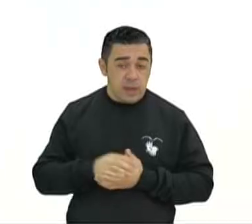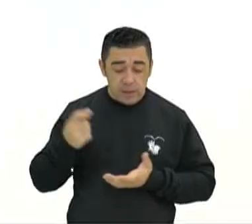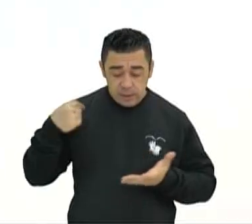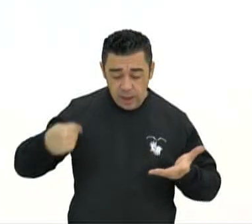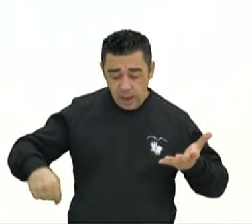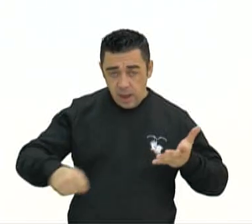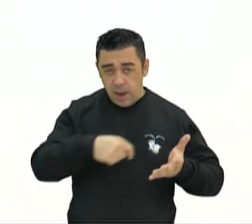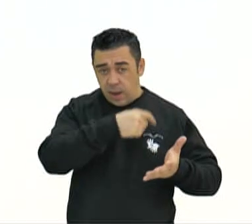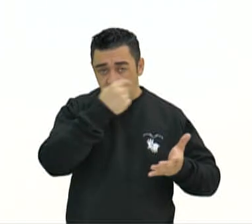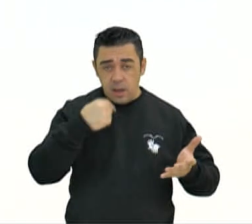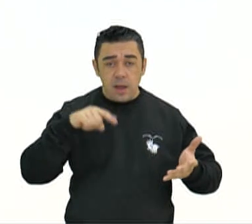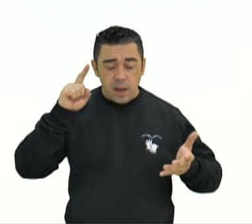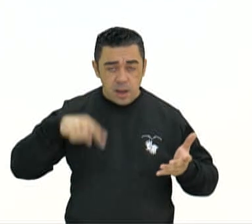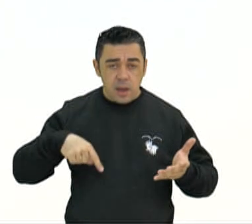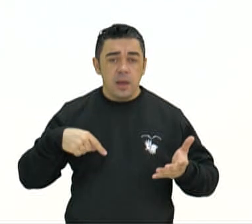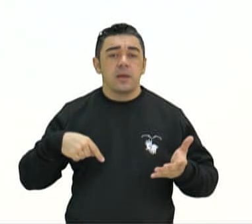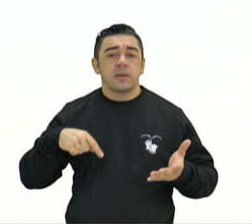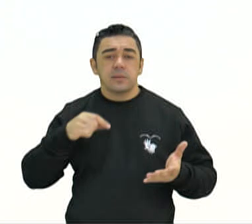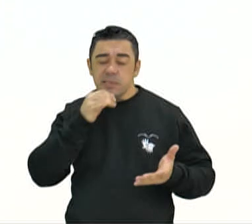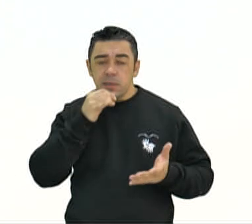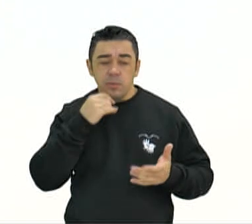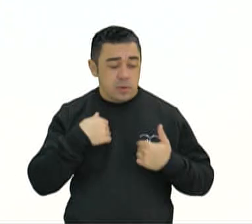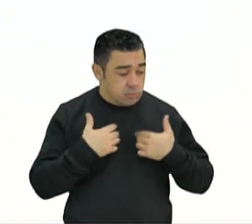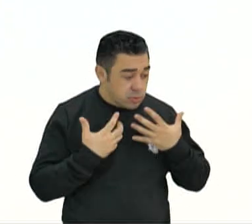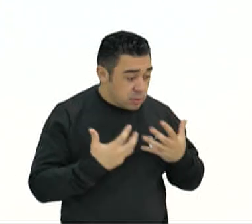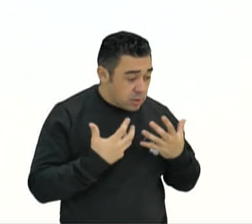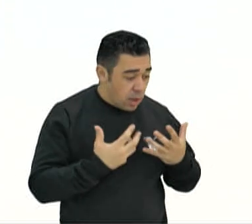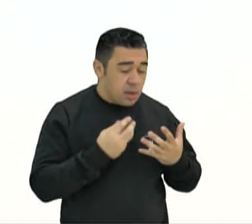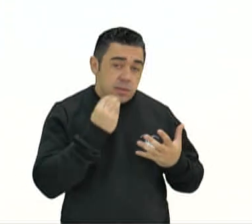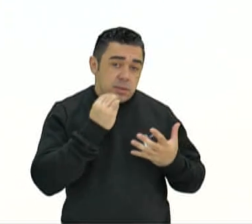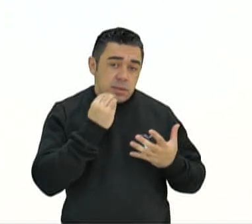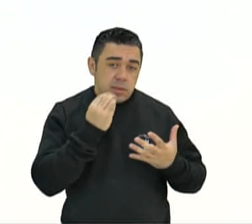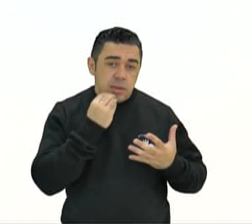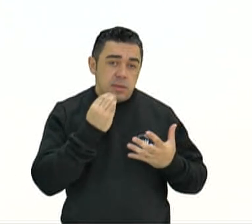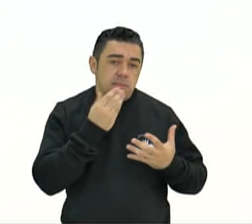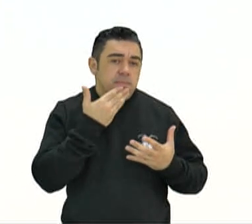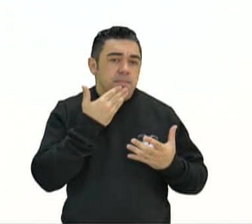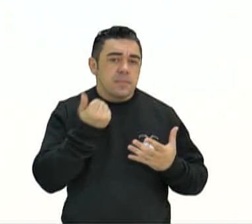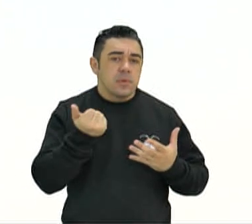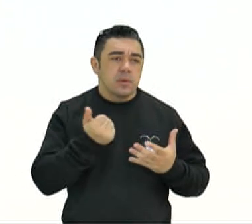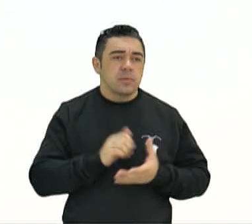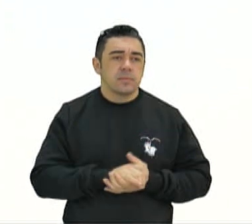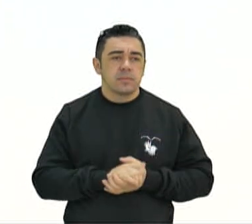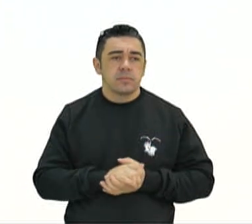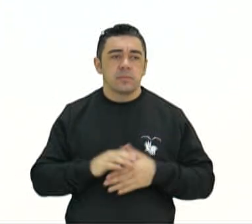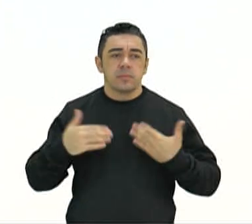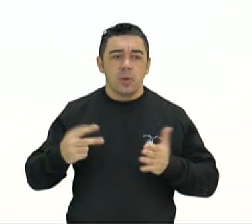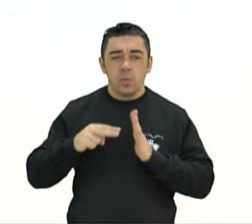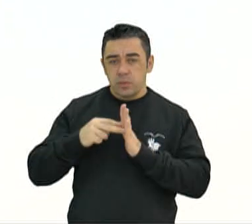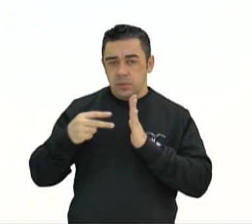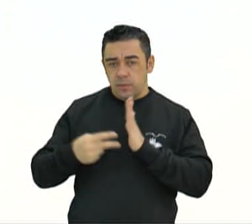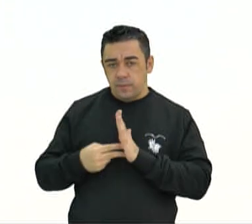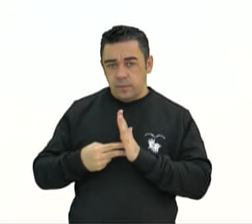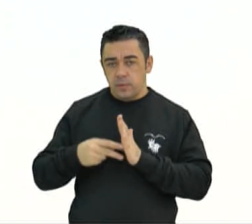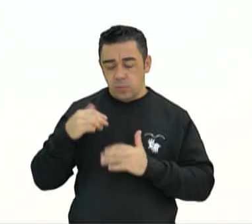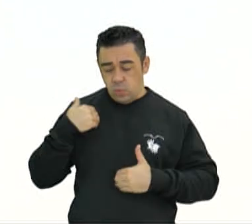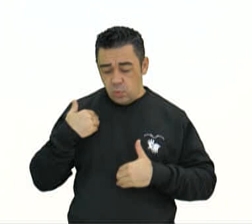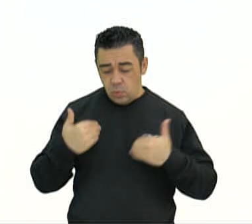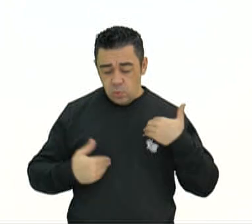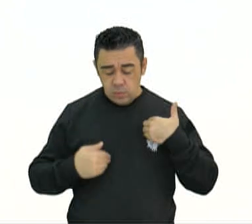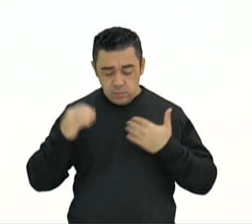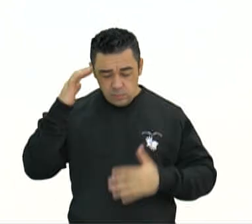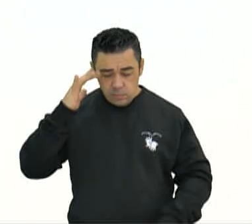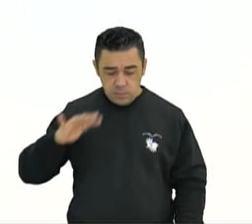um potencial alvo de consumo e de tratamento. Então, nesse sentido, no que estamos falando sobre a imagem